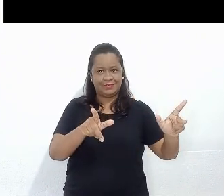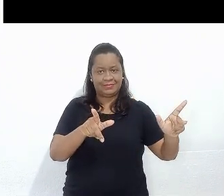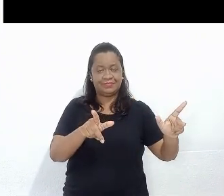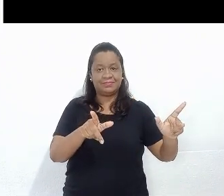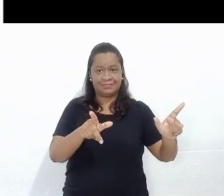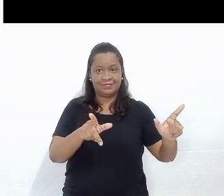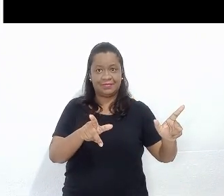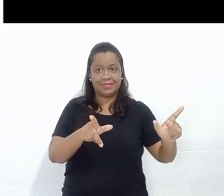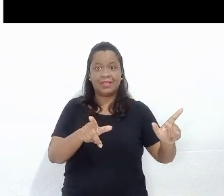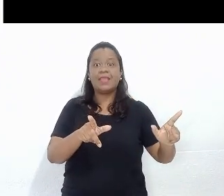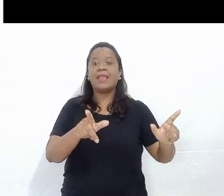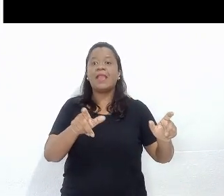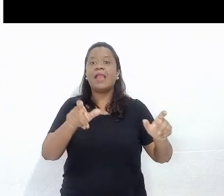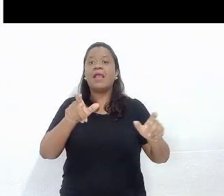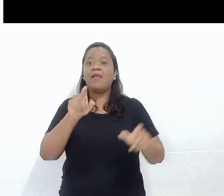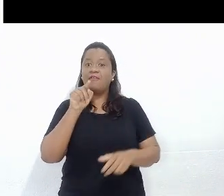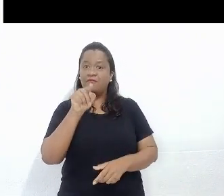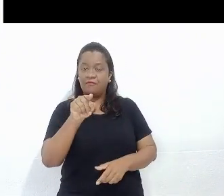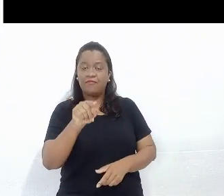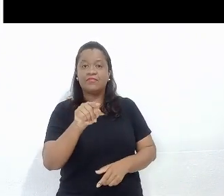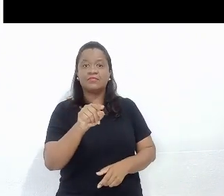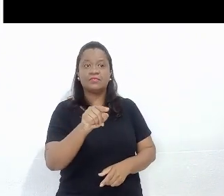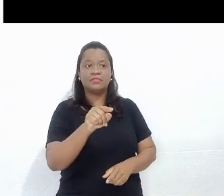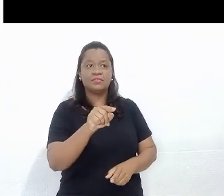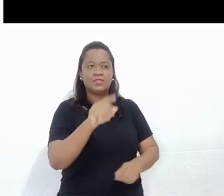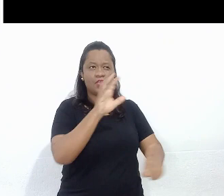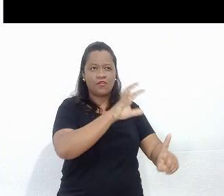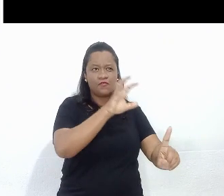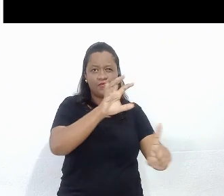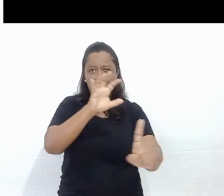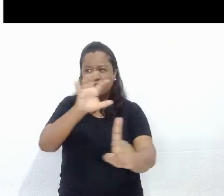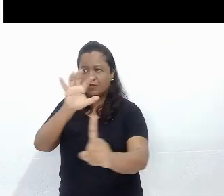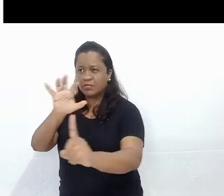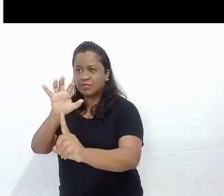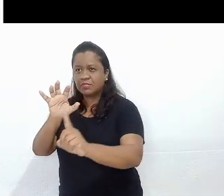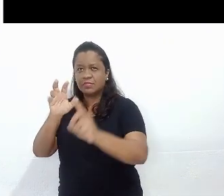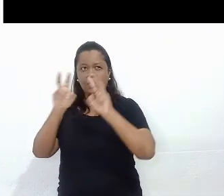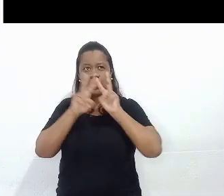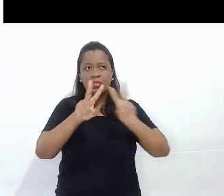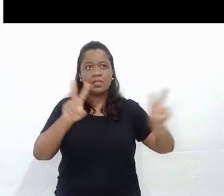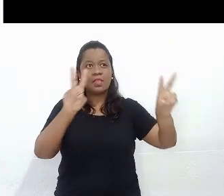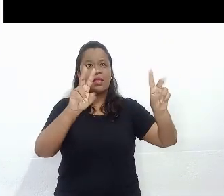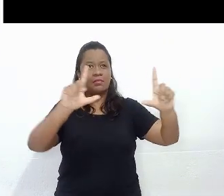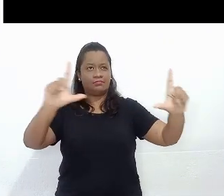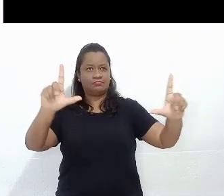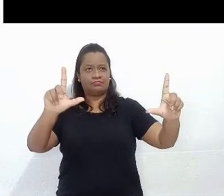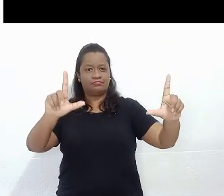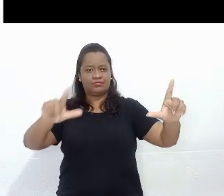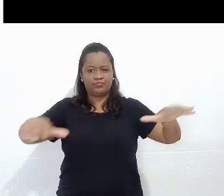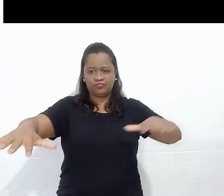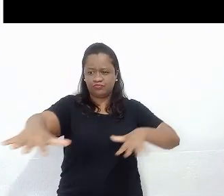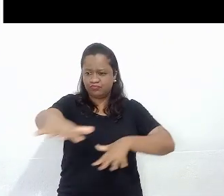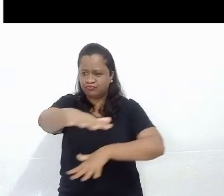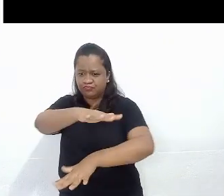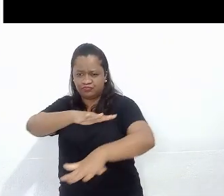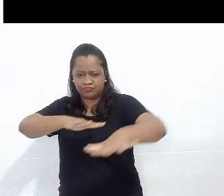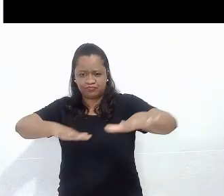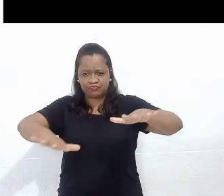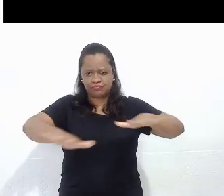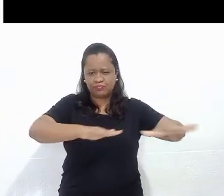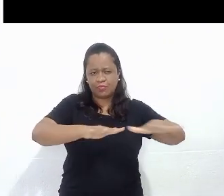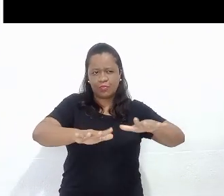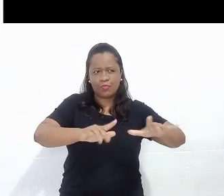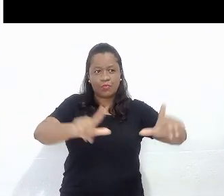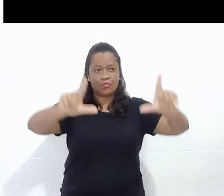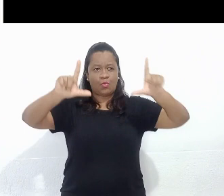olhar do espectador, porque a câmera faz esse papel, ela se movimenta ali naquele cenário, ela avança, ela faz um